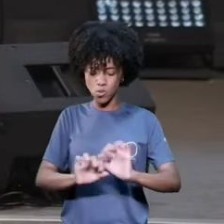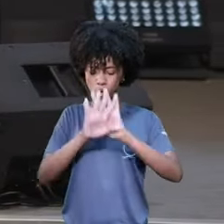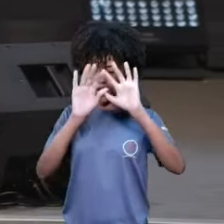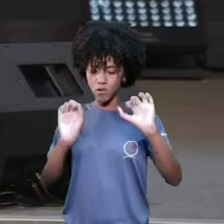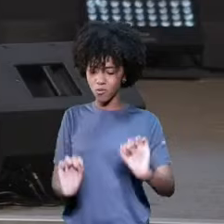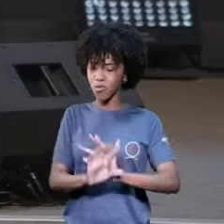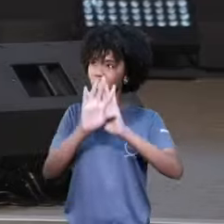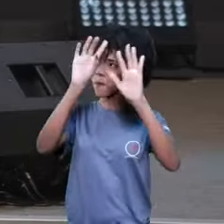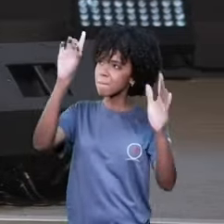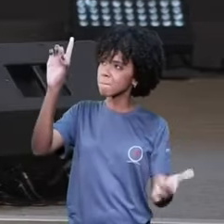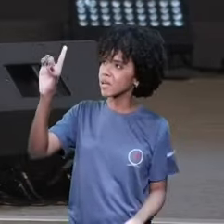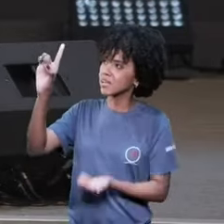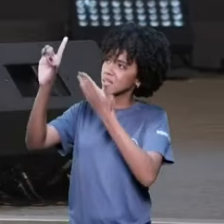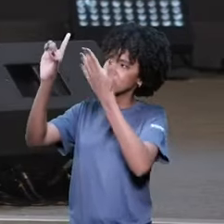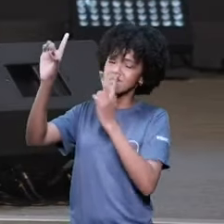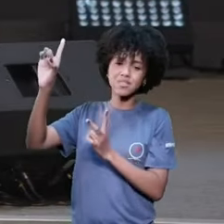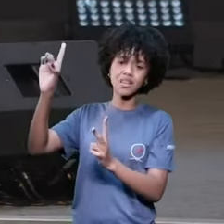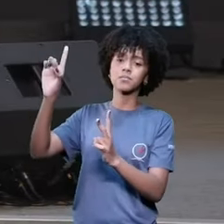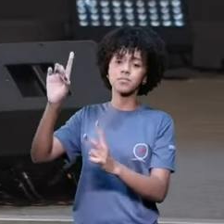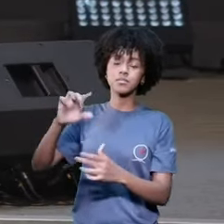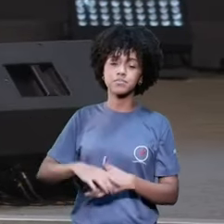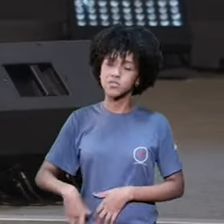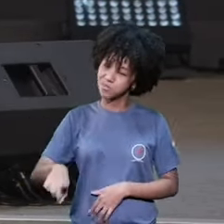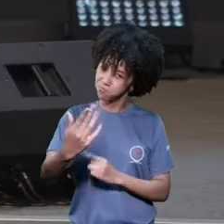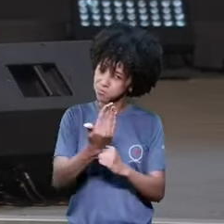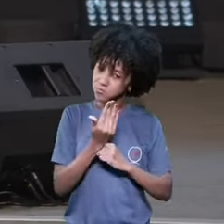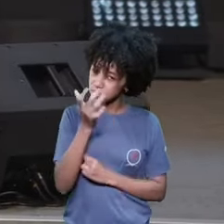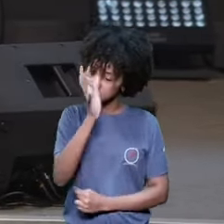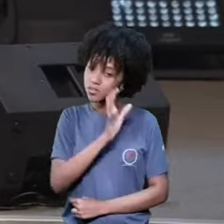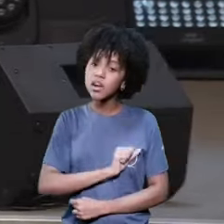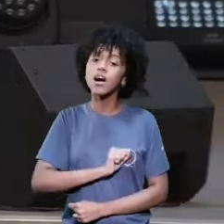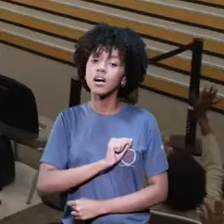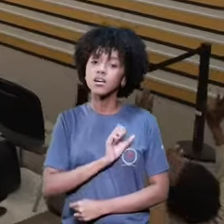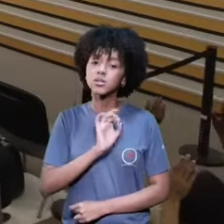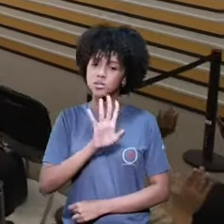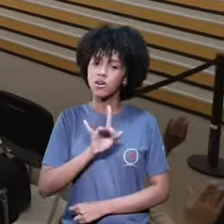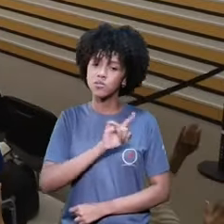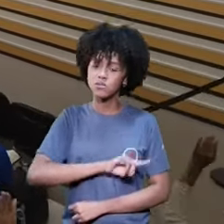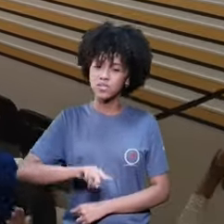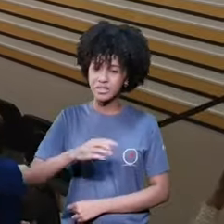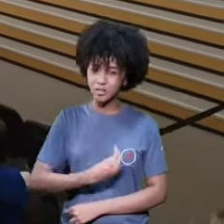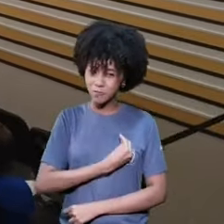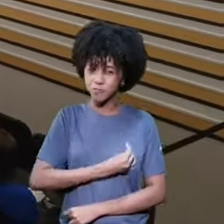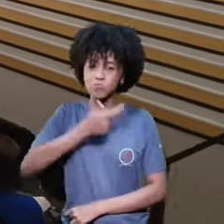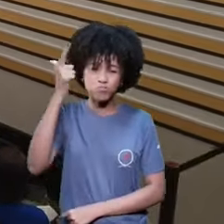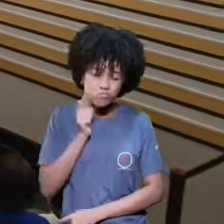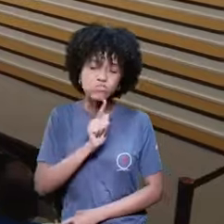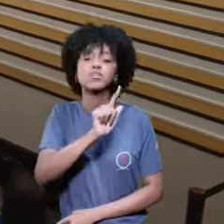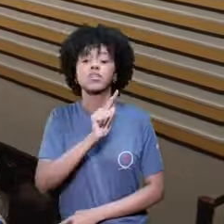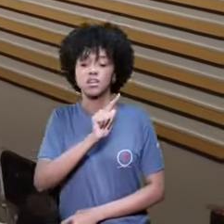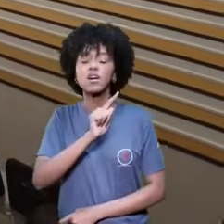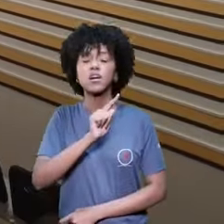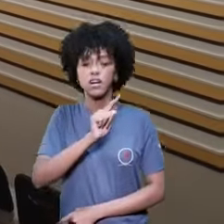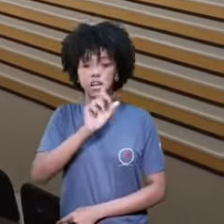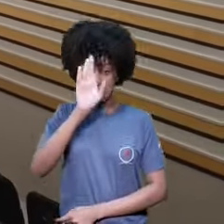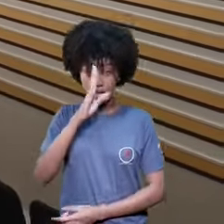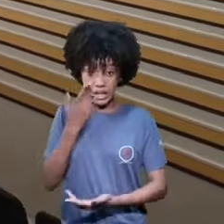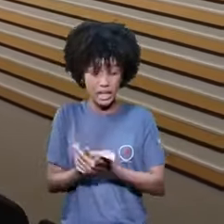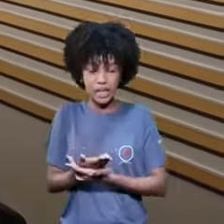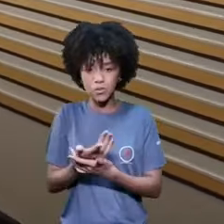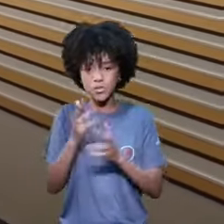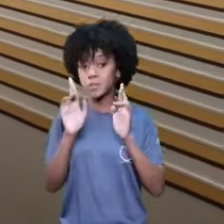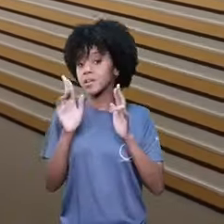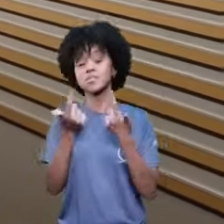glória a Deus. Será que tem alguém para me ajudar a adorar? Só os sobreviventes, só aqueles que estão crendo contra a